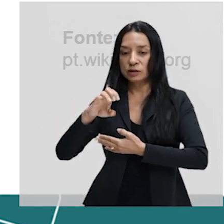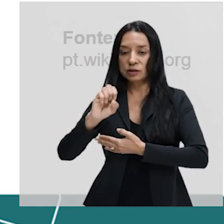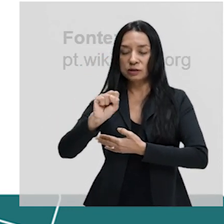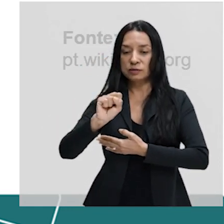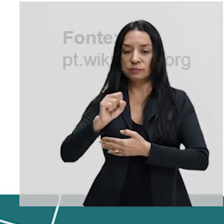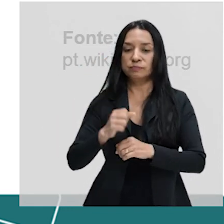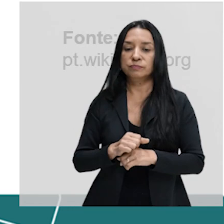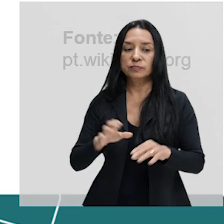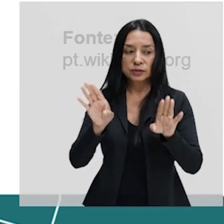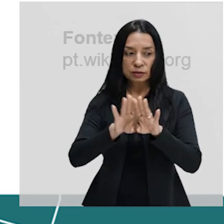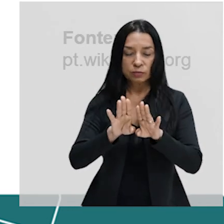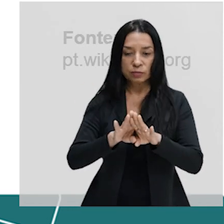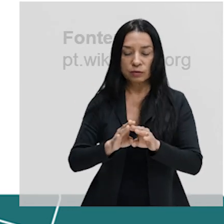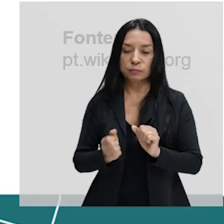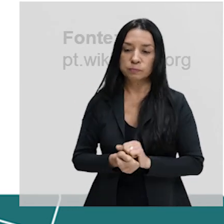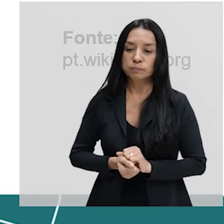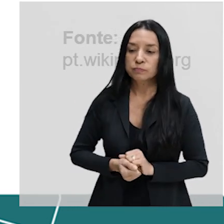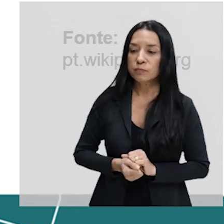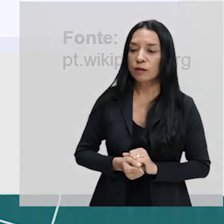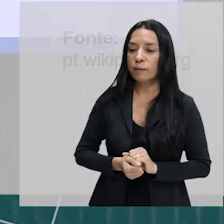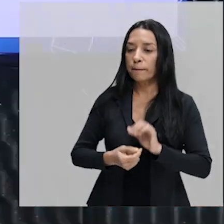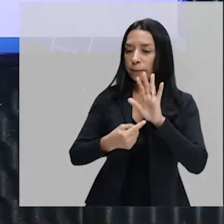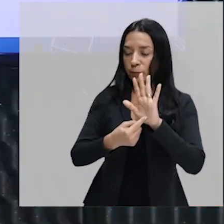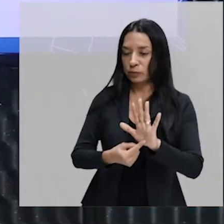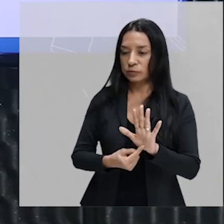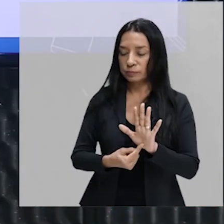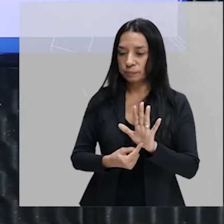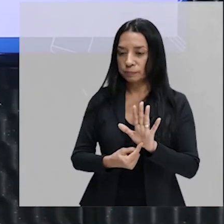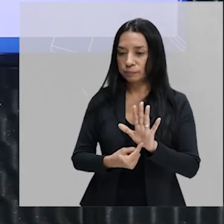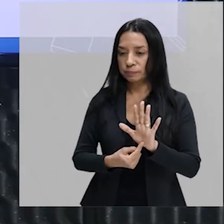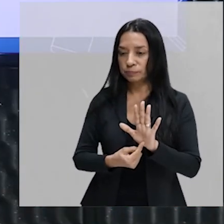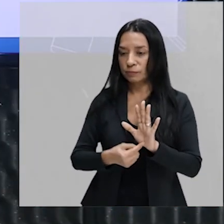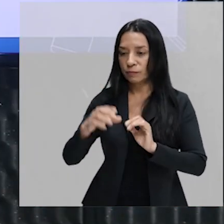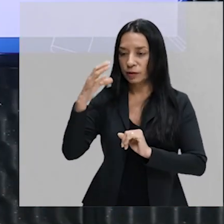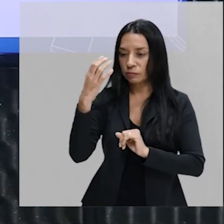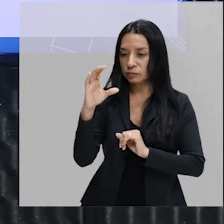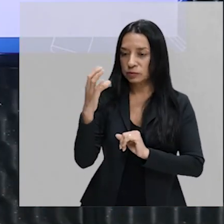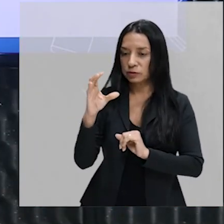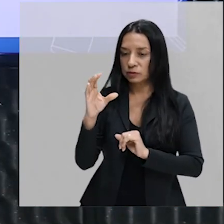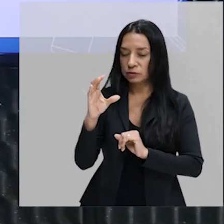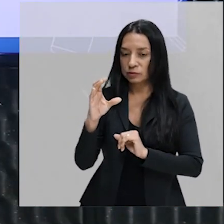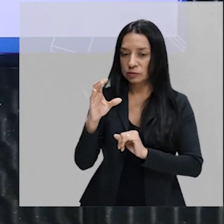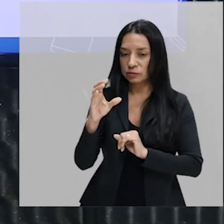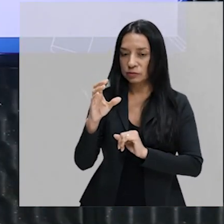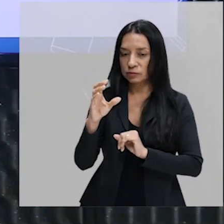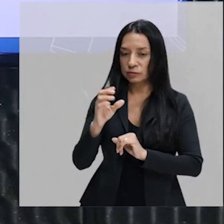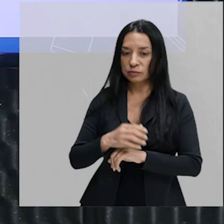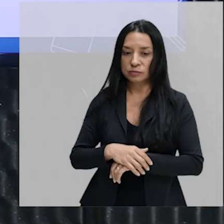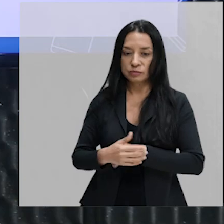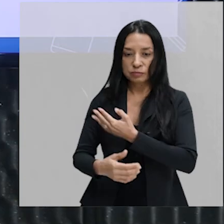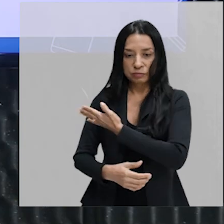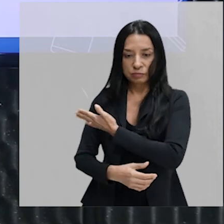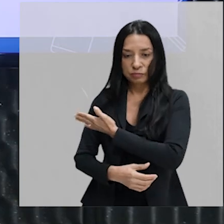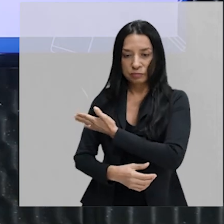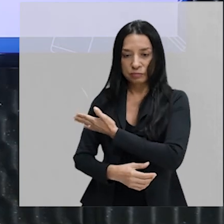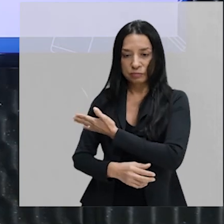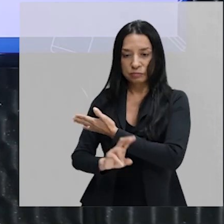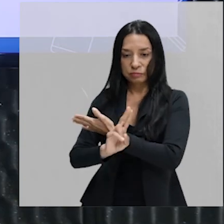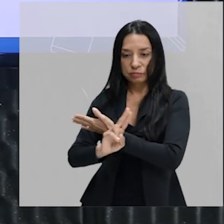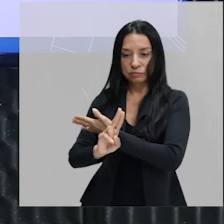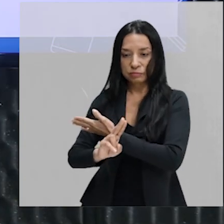Inclusive, outra coisa, pessoal, eu posso citar para vocês um cientista aqui, esse cara aqui é o Jean